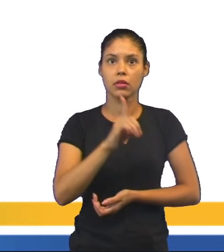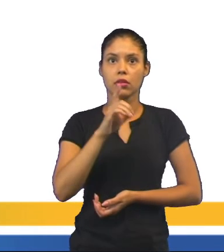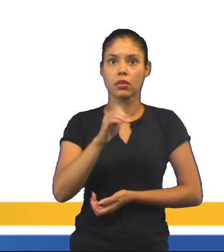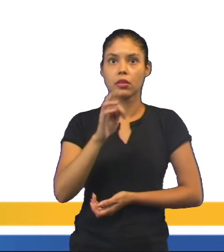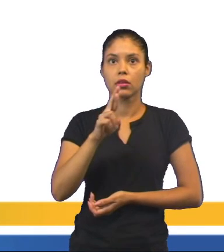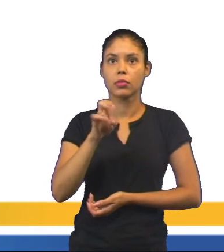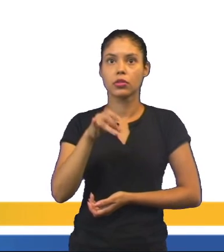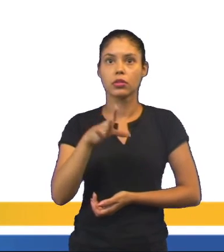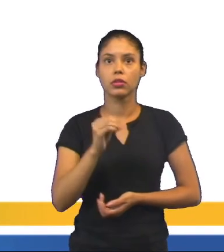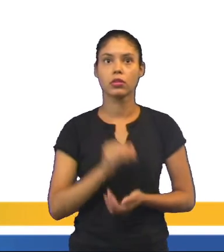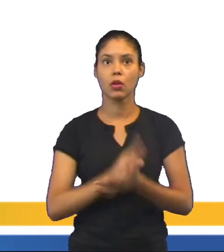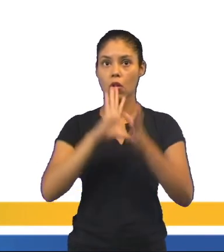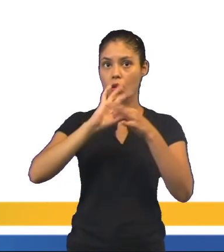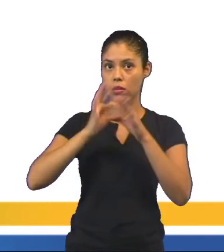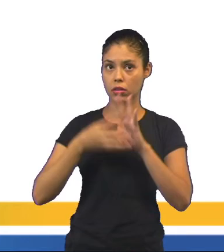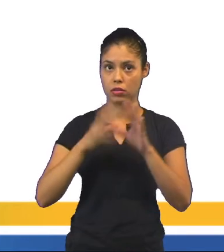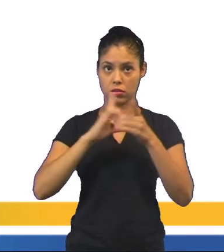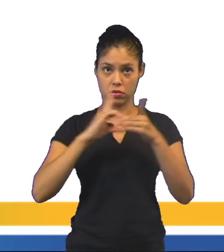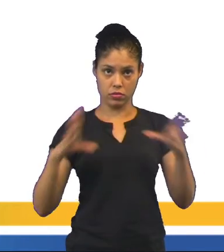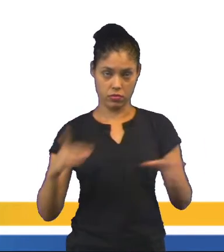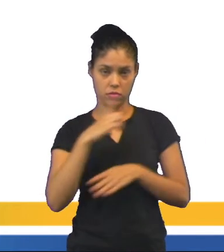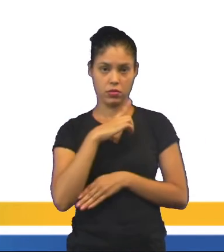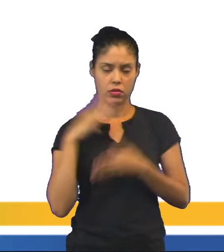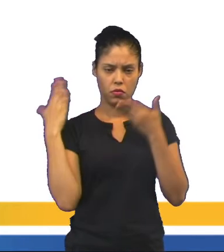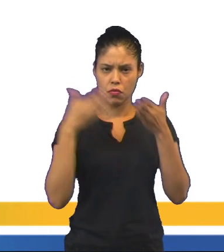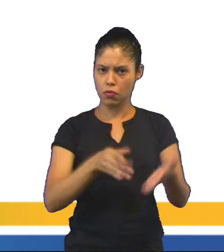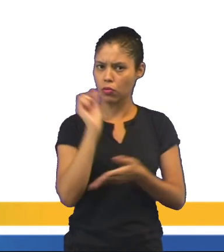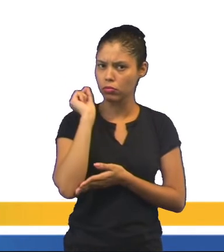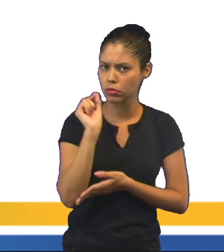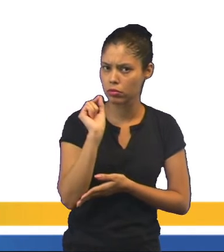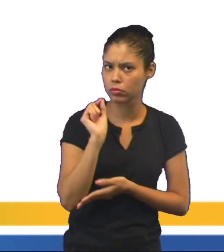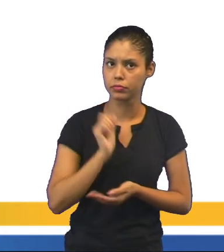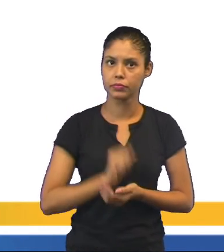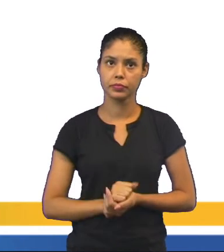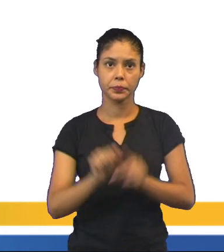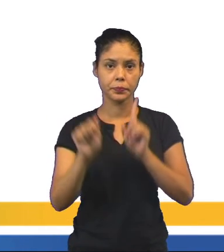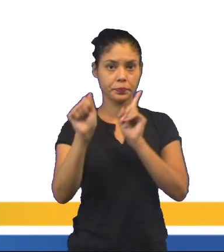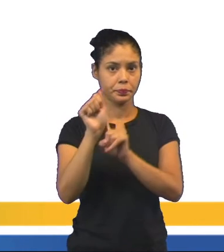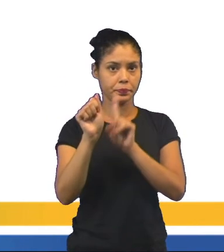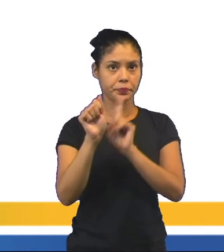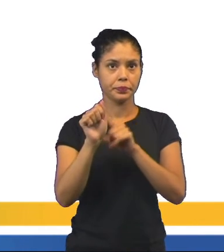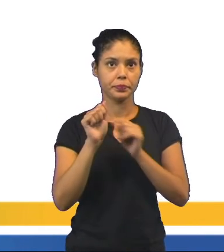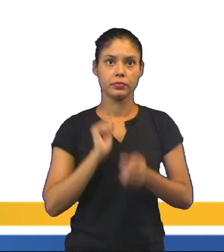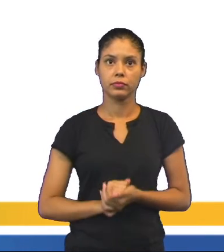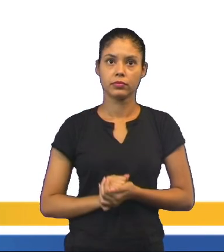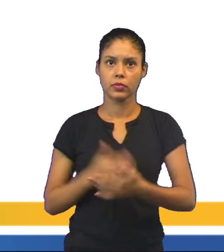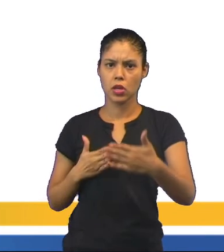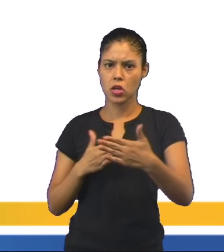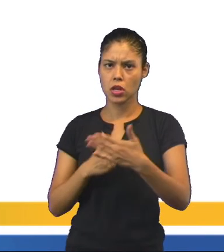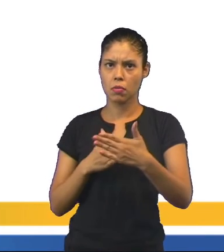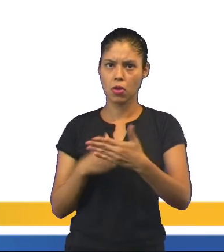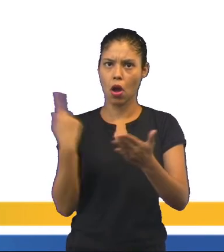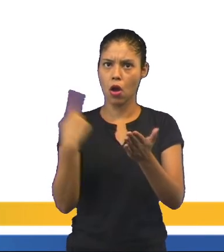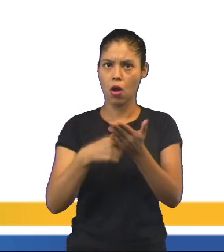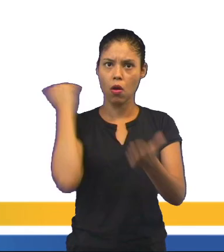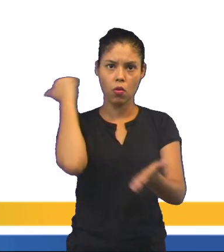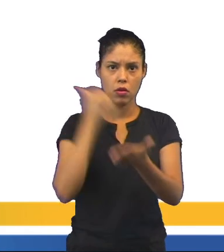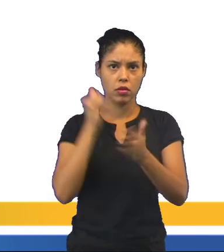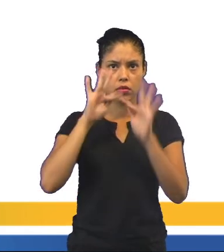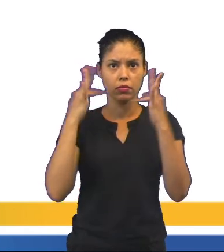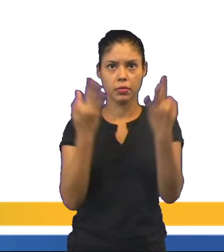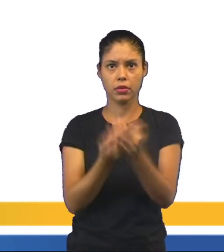despotismo, em um contexto democrático, tem por objetivo: letra A, impedir a contratação